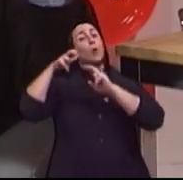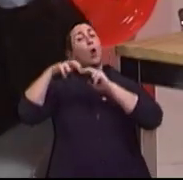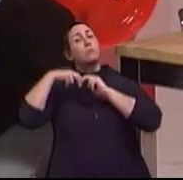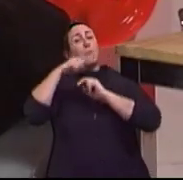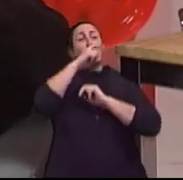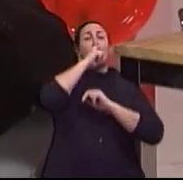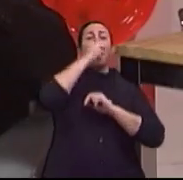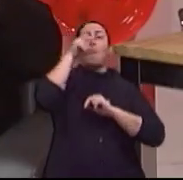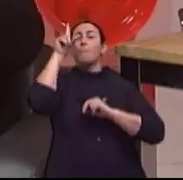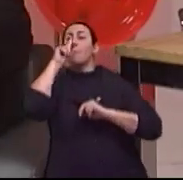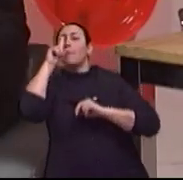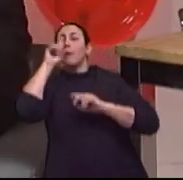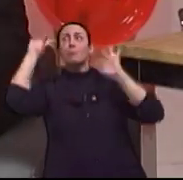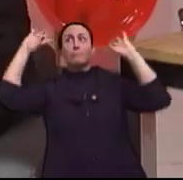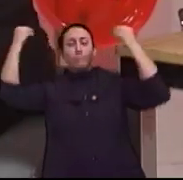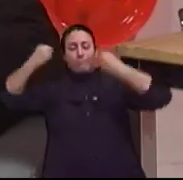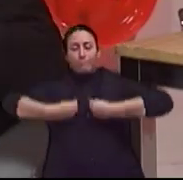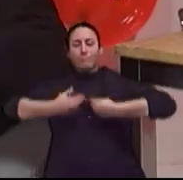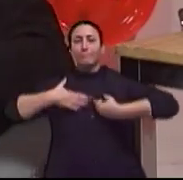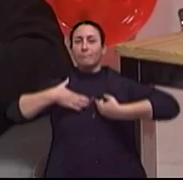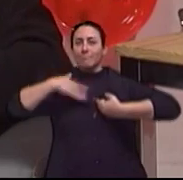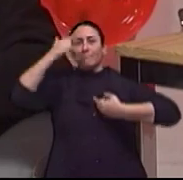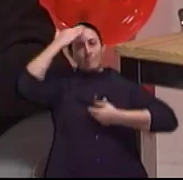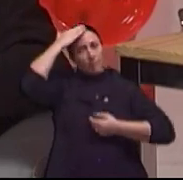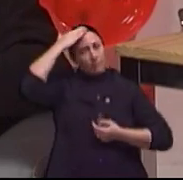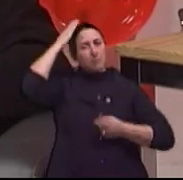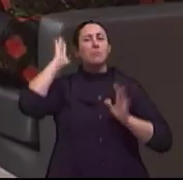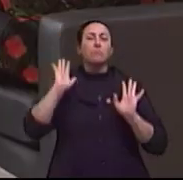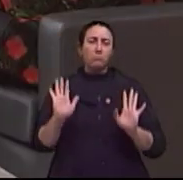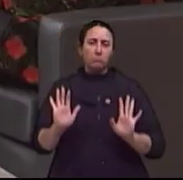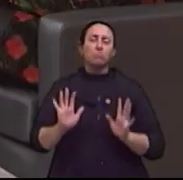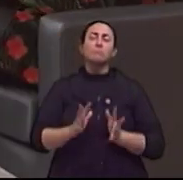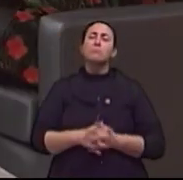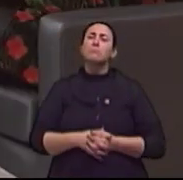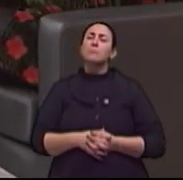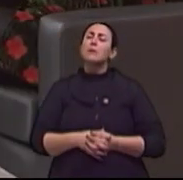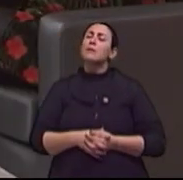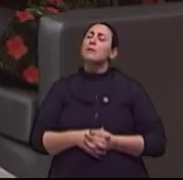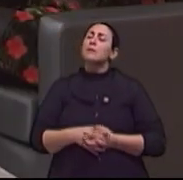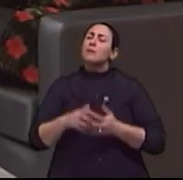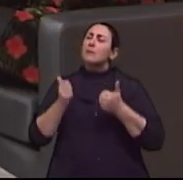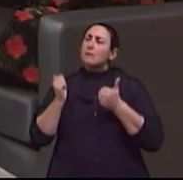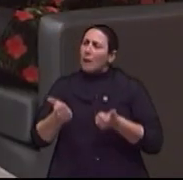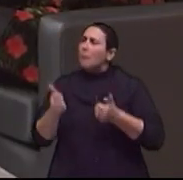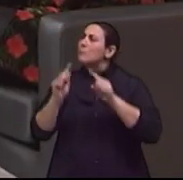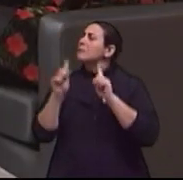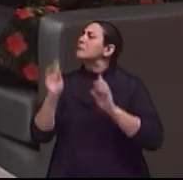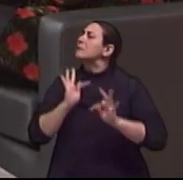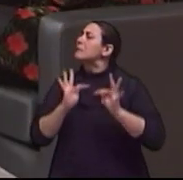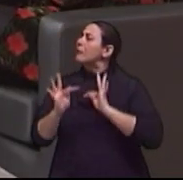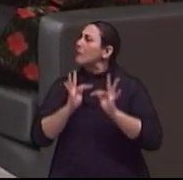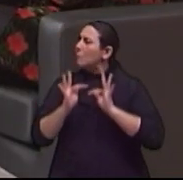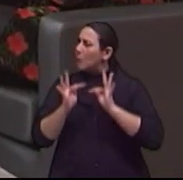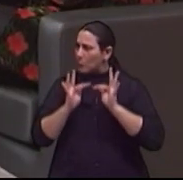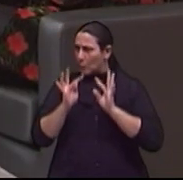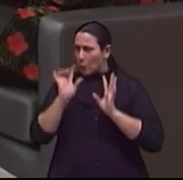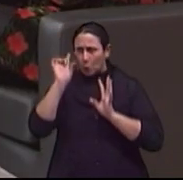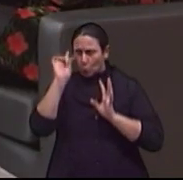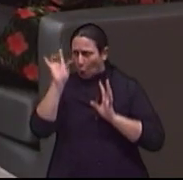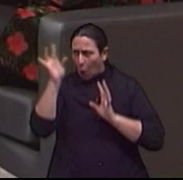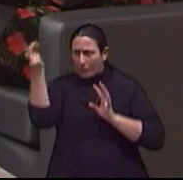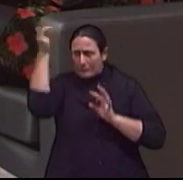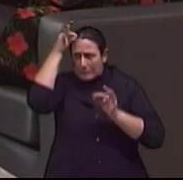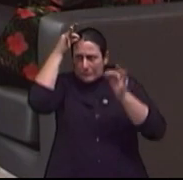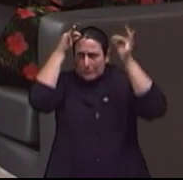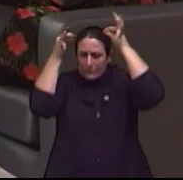materno somos dois desencadeia calvice ah e o único tratamento eh seria só o implante não